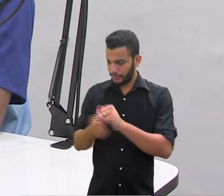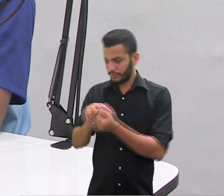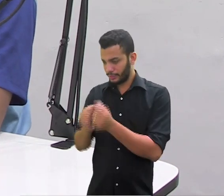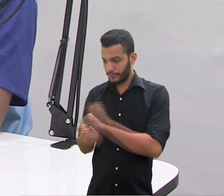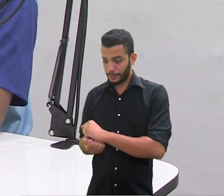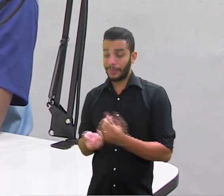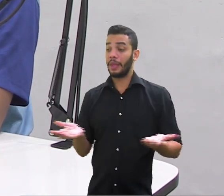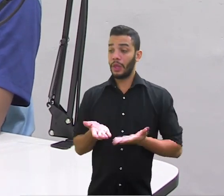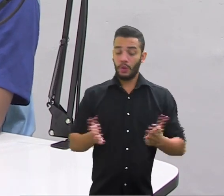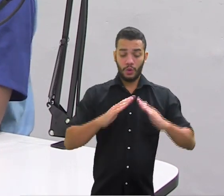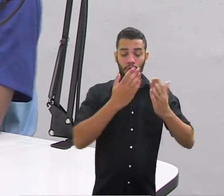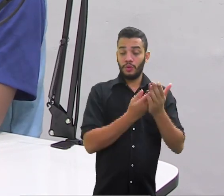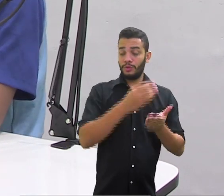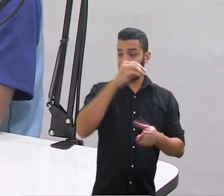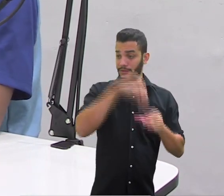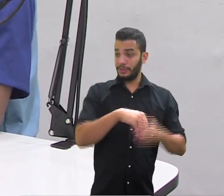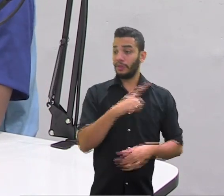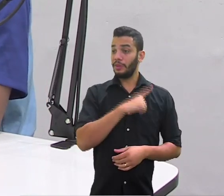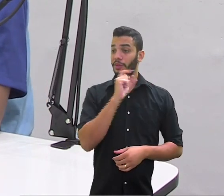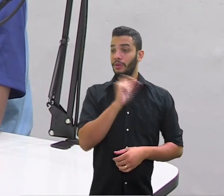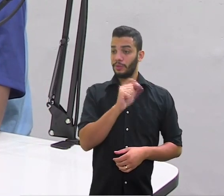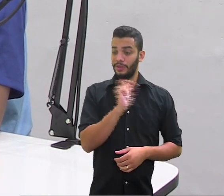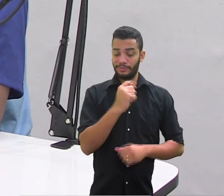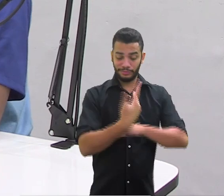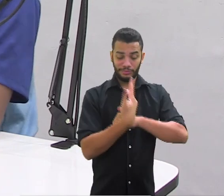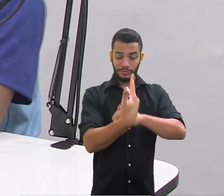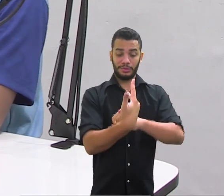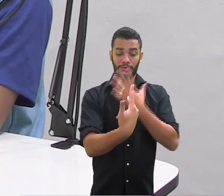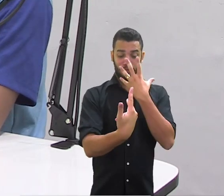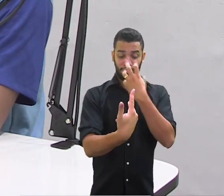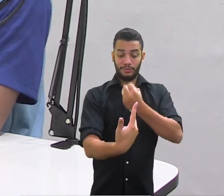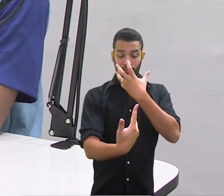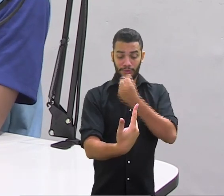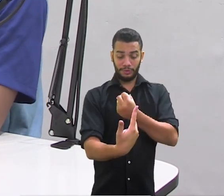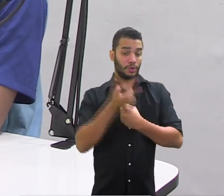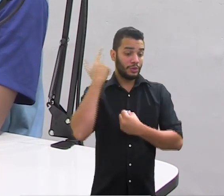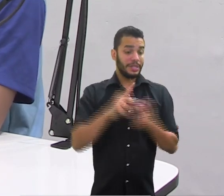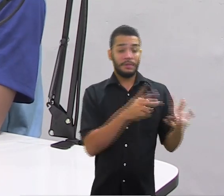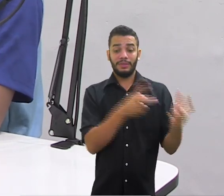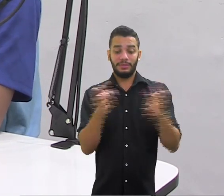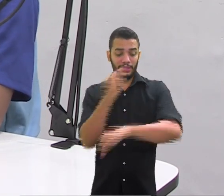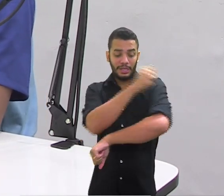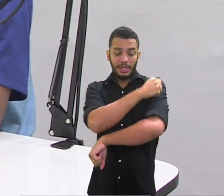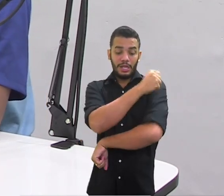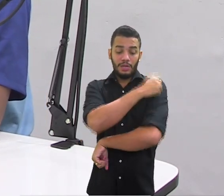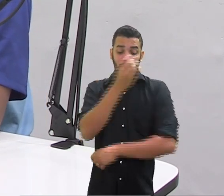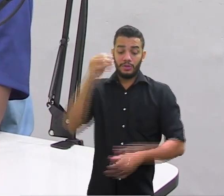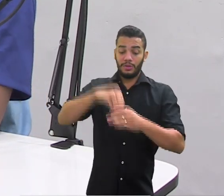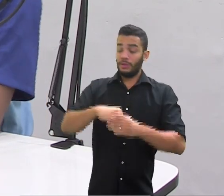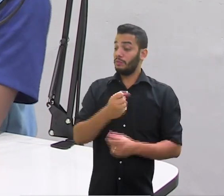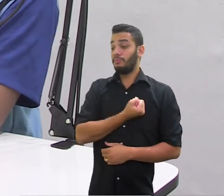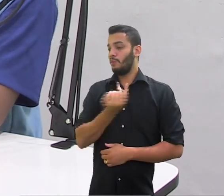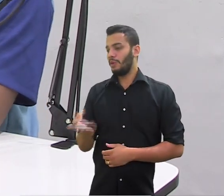um facilitador maravilhoso. Sim. Que lá na minha escola tem. E E tem. ajudou muito a minha Muito.